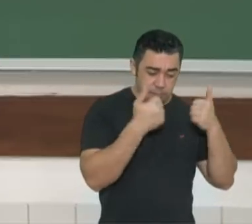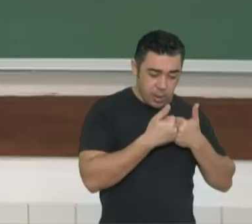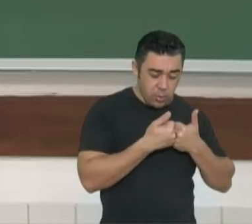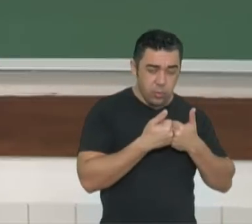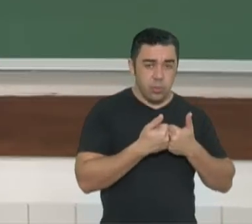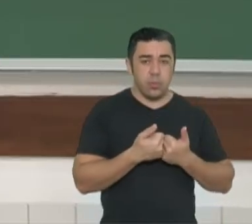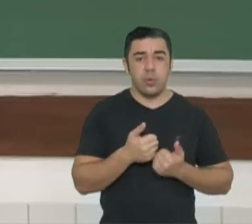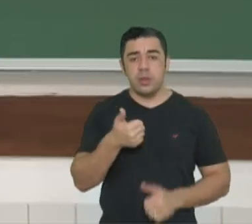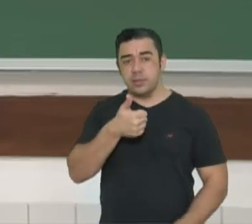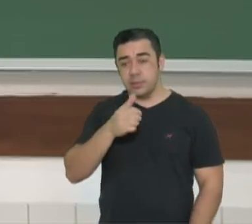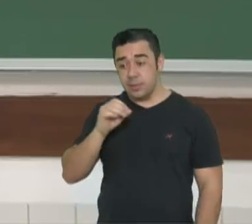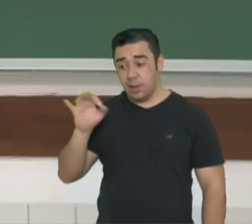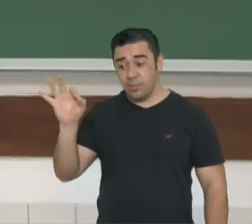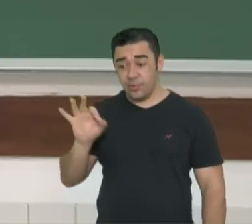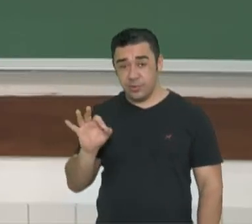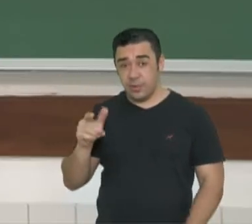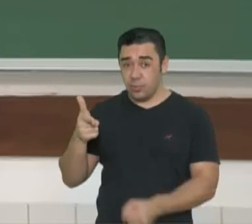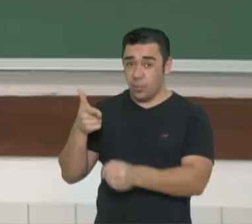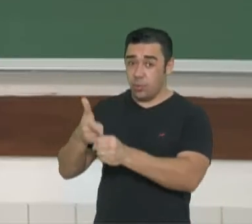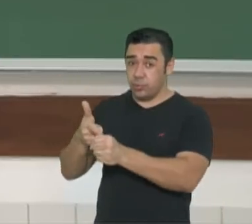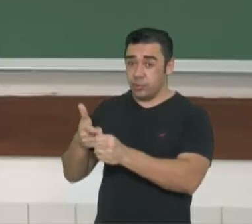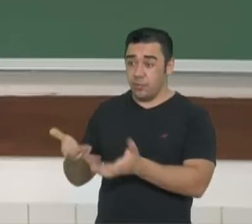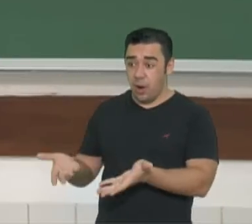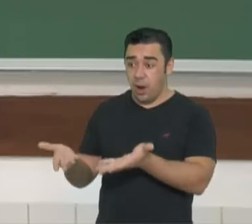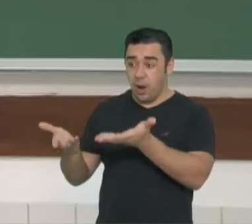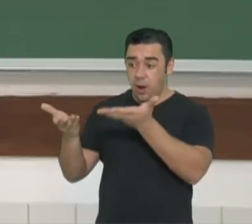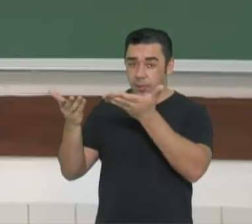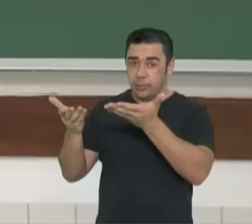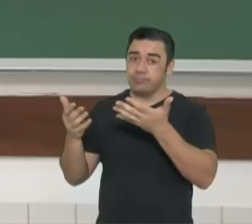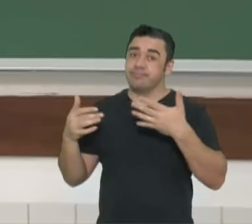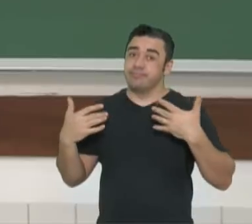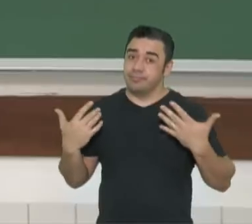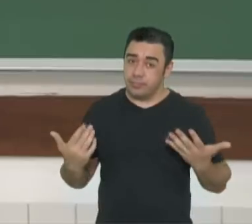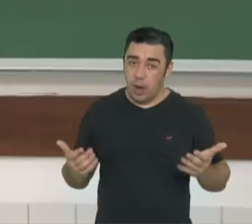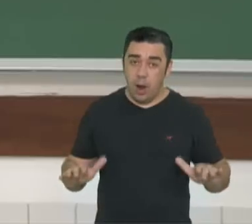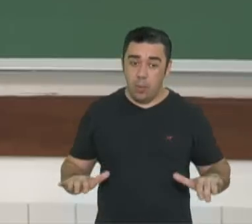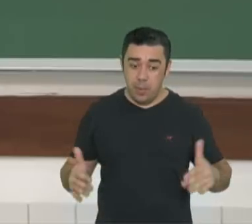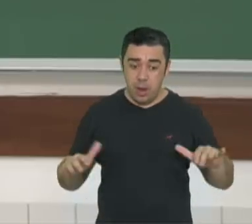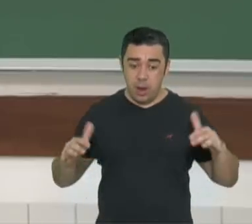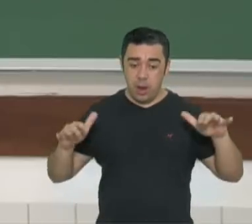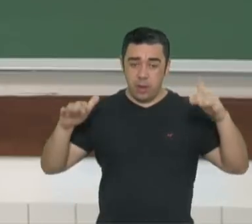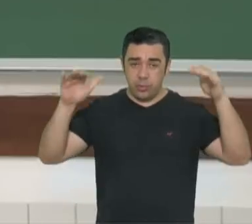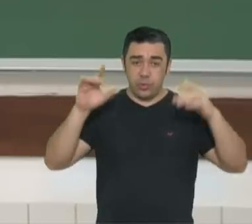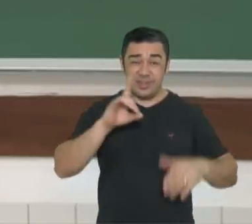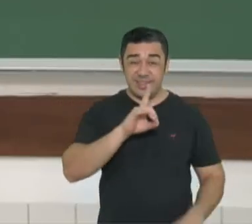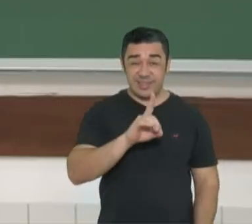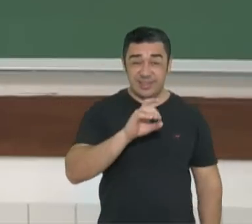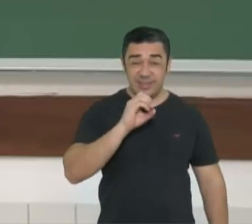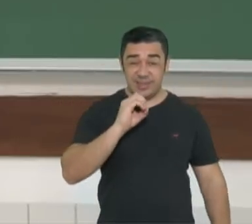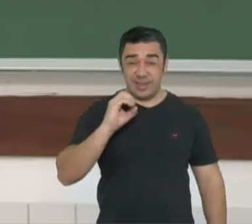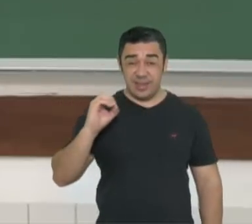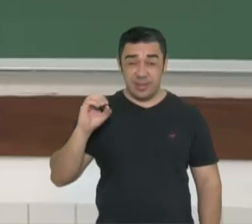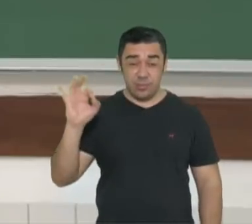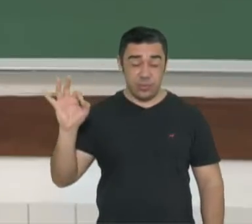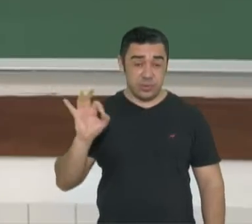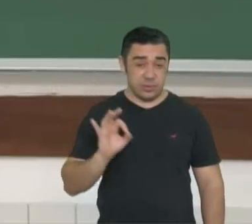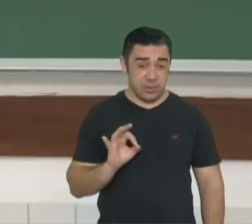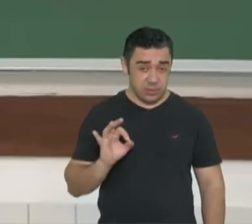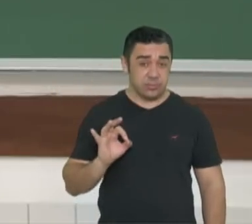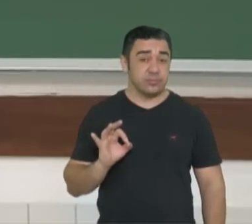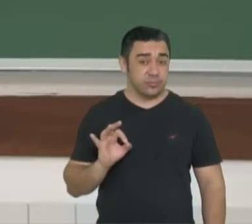tem um efeito aí não muito desejável, esse aumento de 100% nos preços do pão e dos